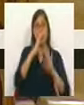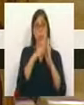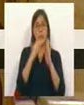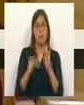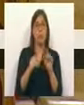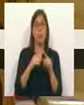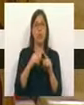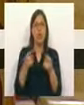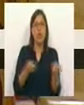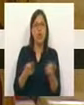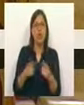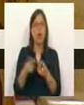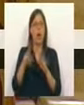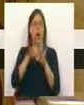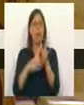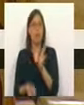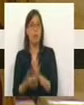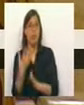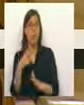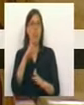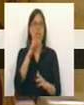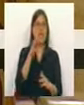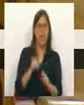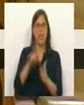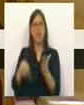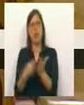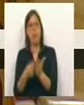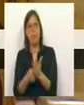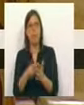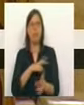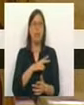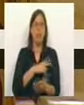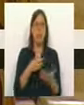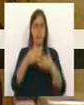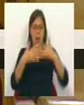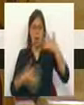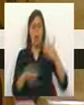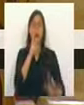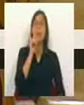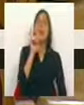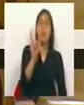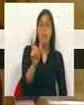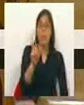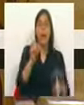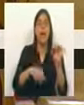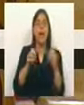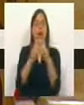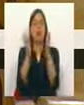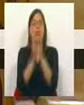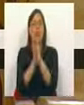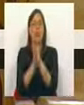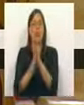modelo binário, o modelo de gestão, o regime fundacional, o RGES, as propinas, ou seja, numa palavra, colocam em causa